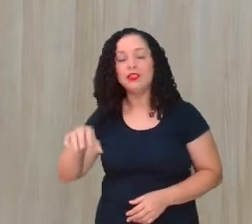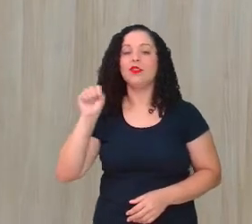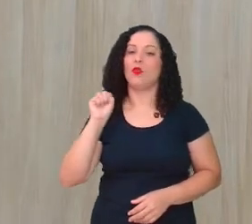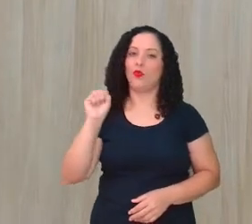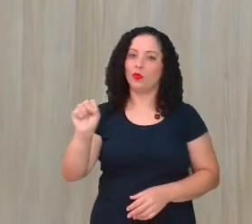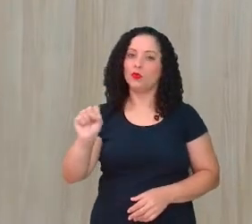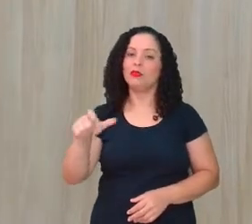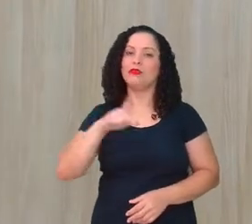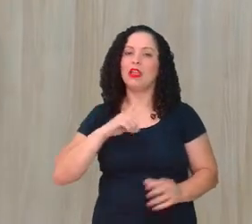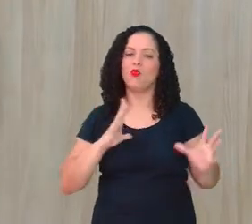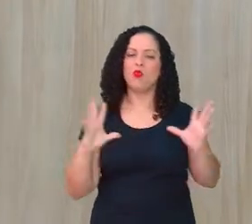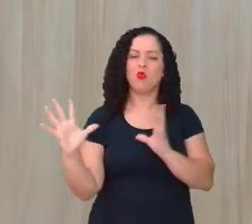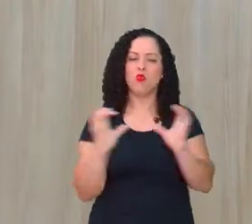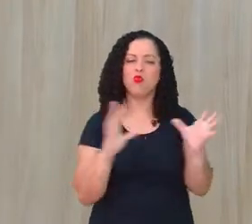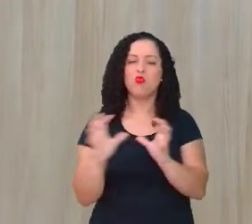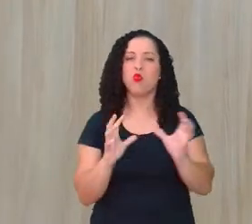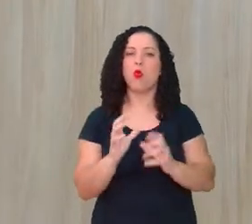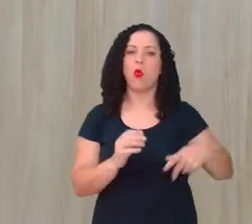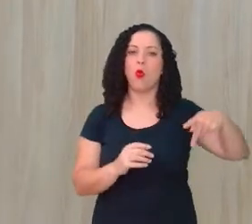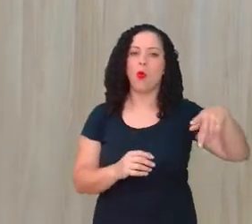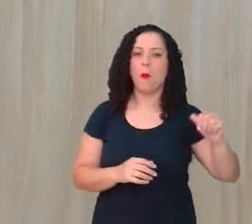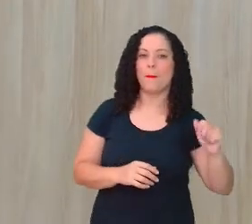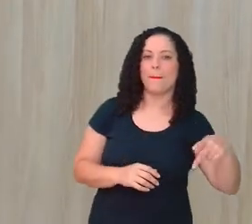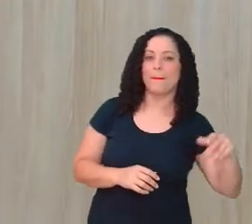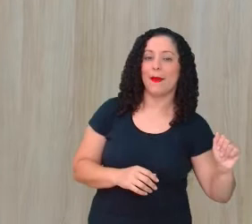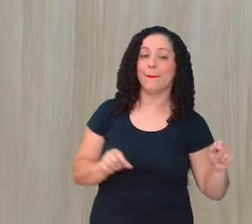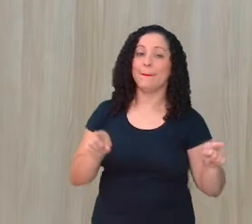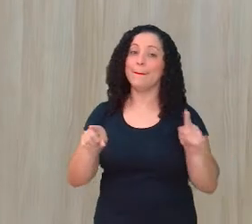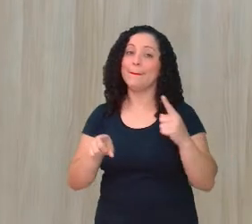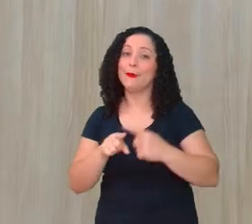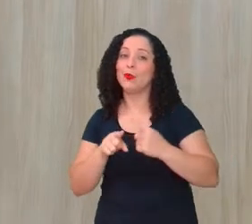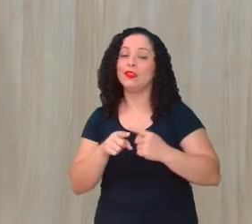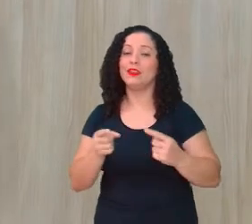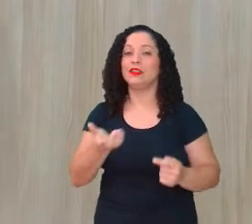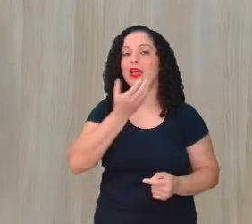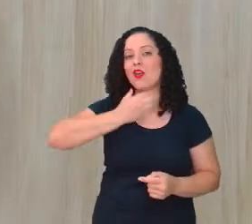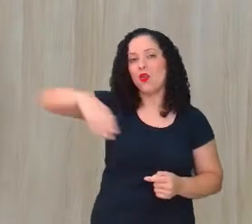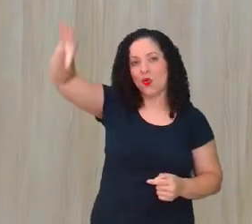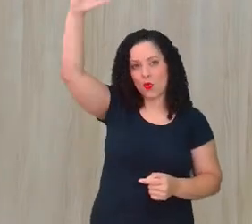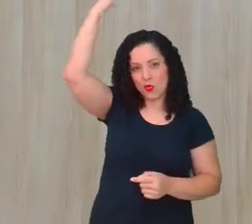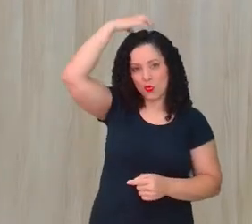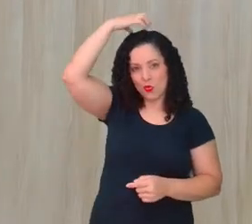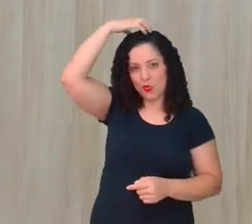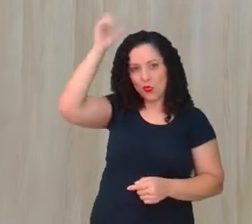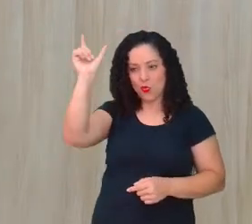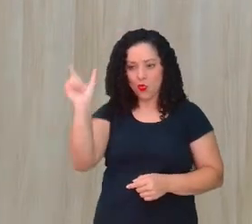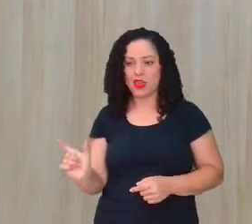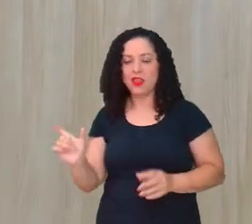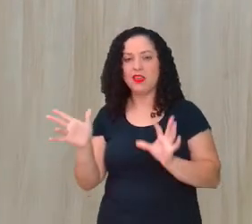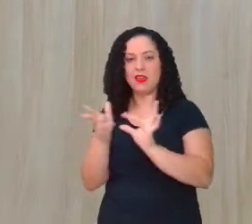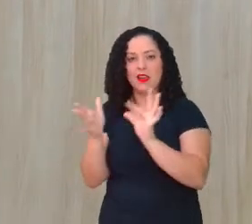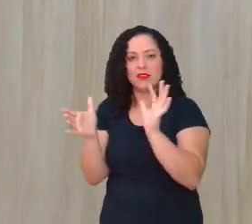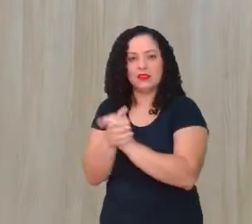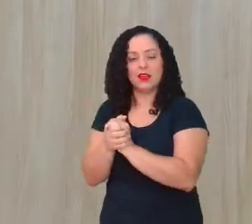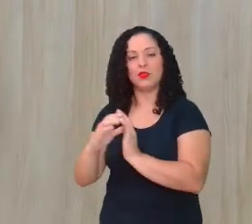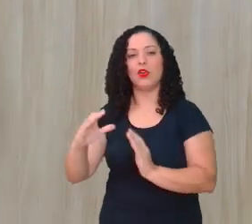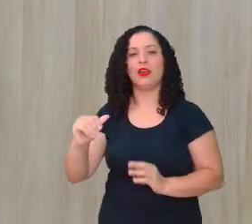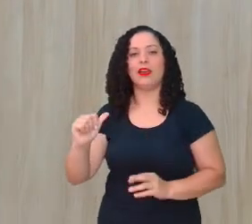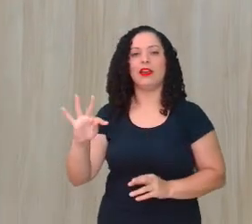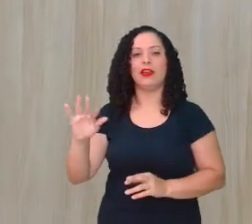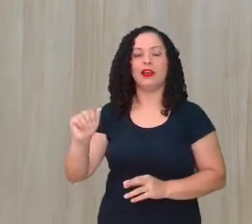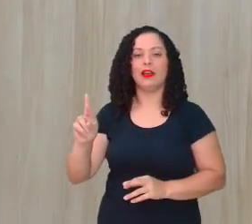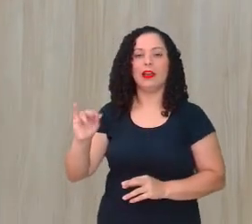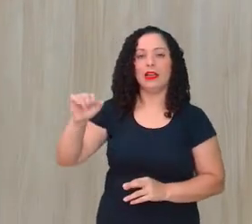com o Papa, porque o rei era casado, né, com a Catarina de Aragão, certo? Mas ela